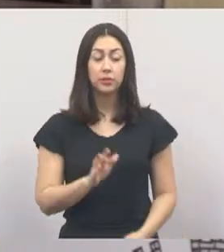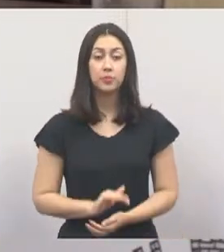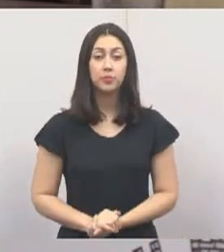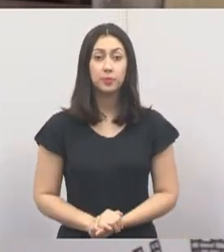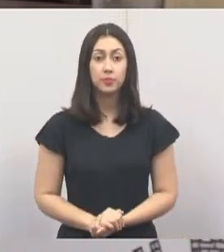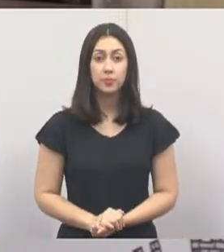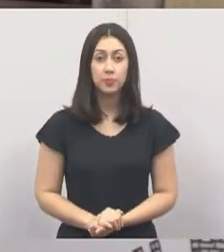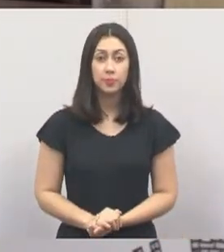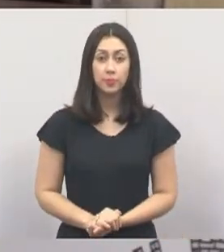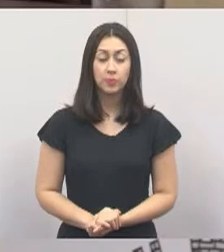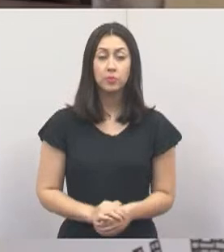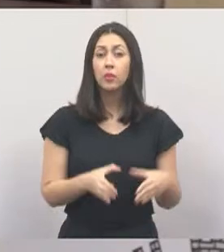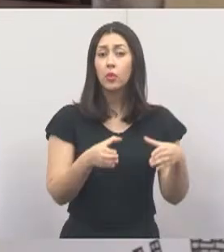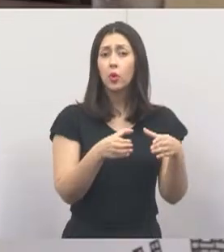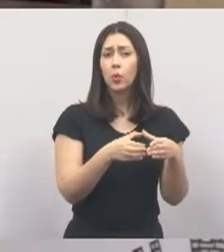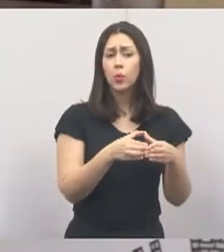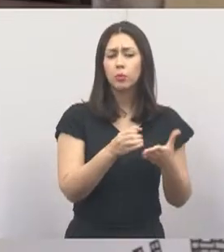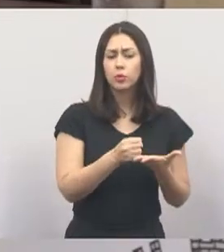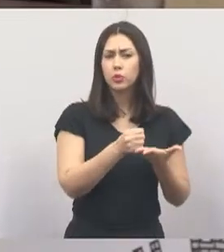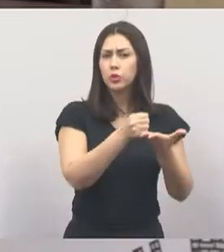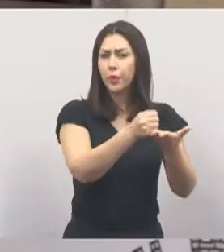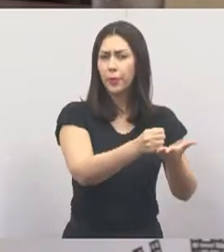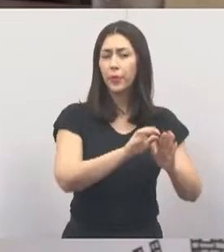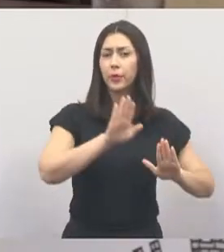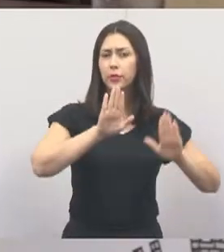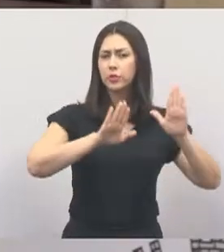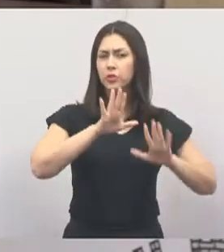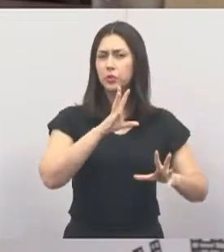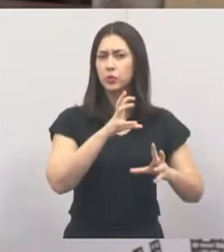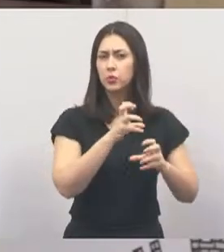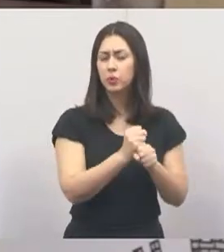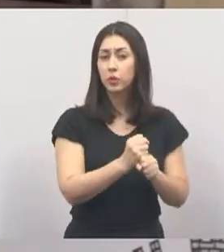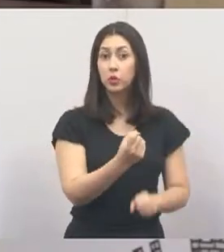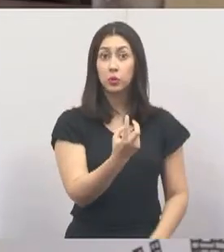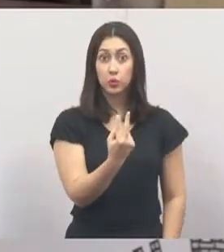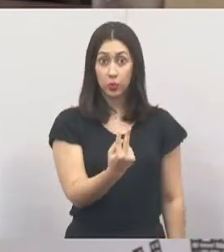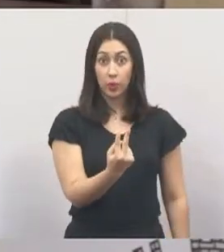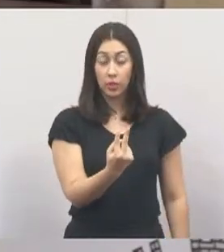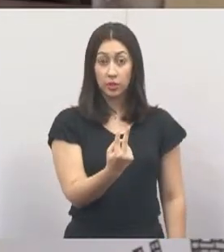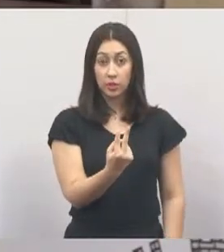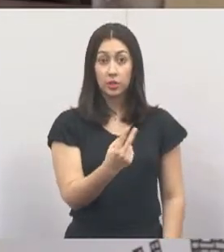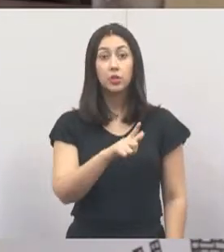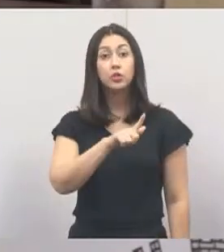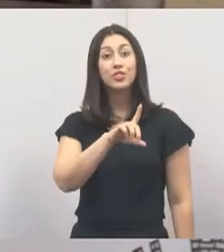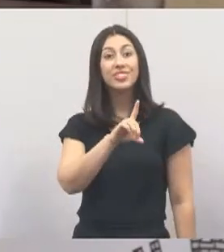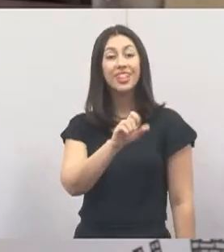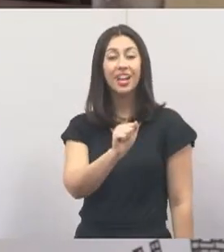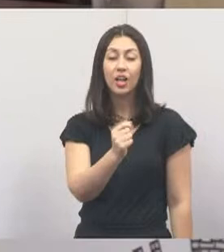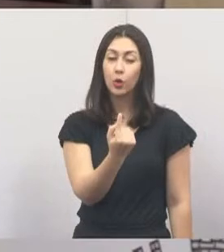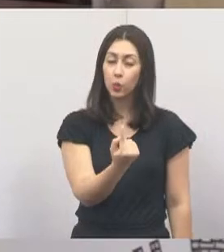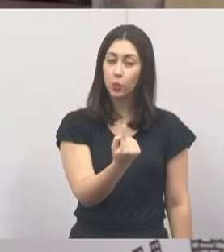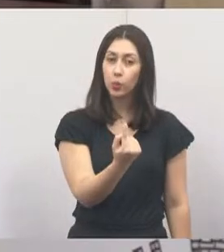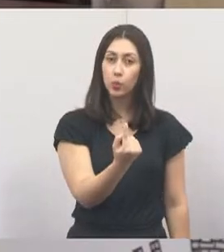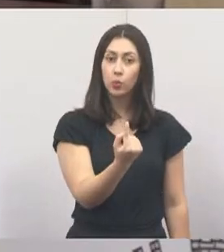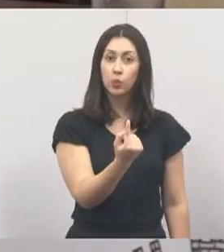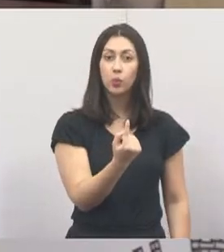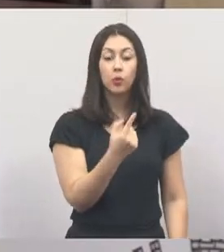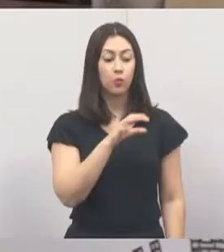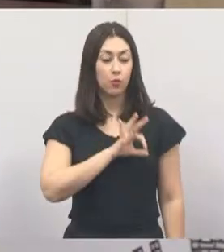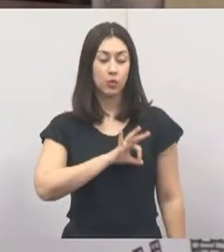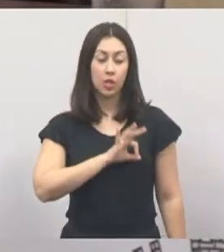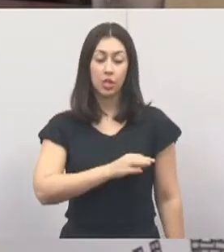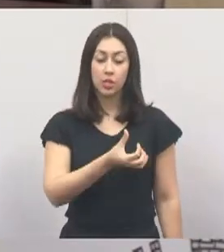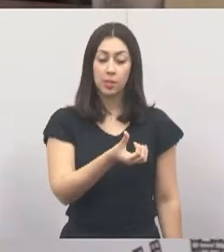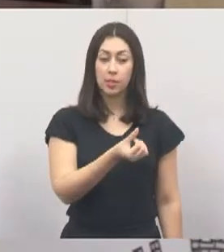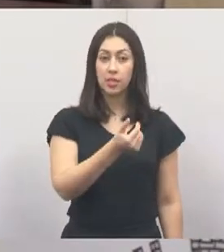621,21. Equipe de apoio das licitações, quantidade 2, GDA 01, valor R$